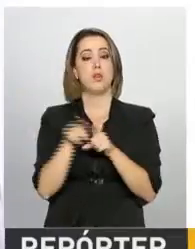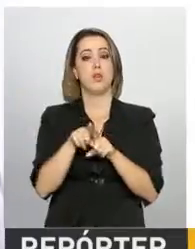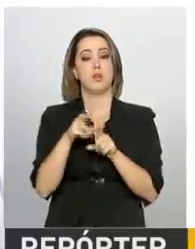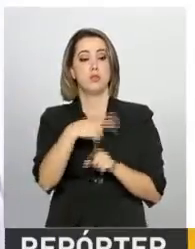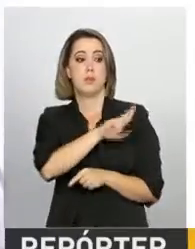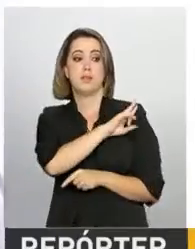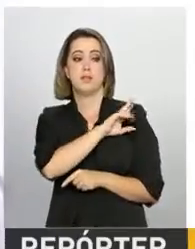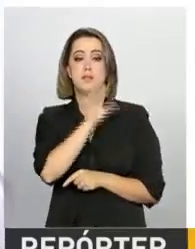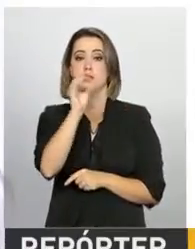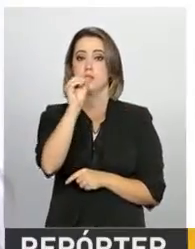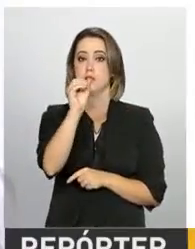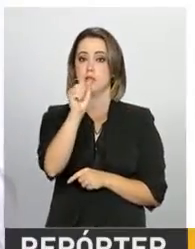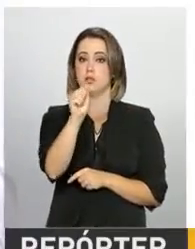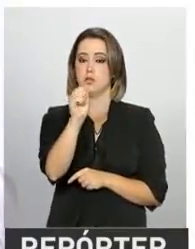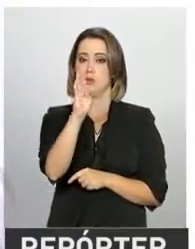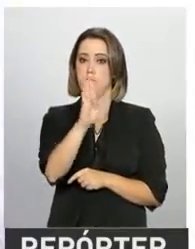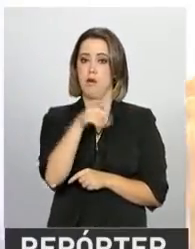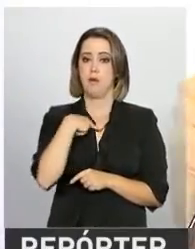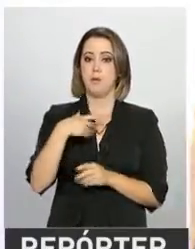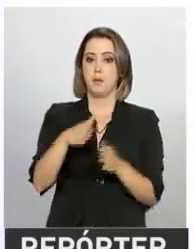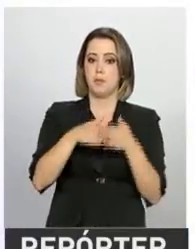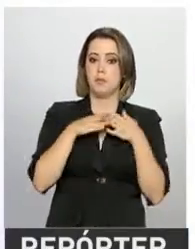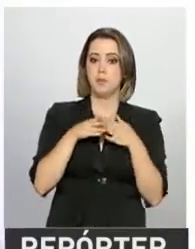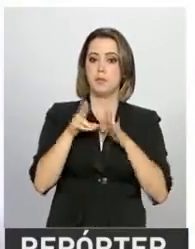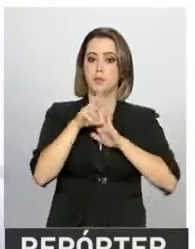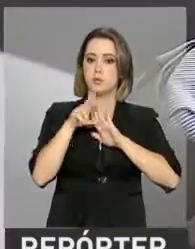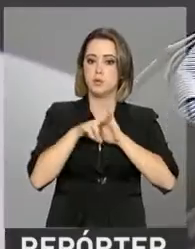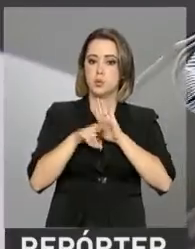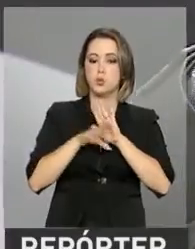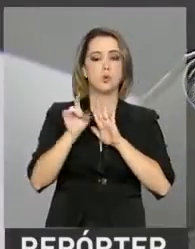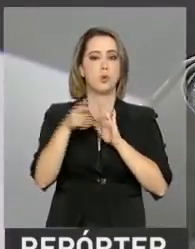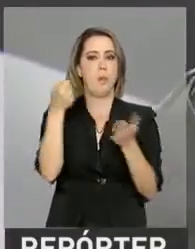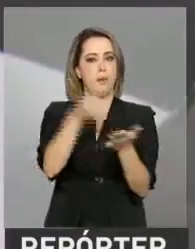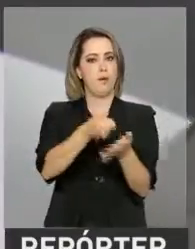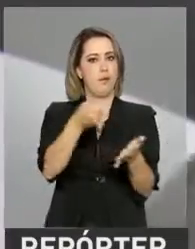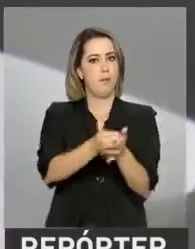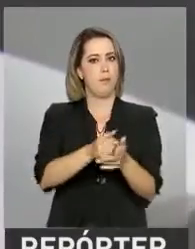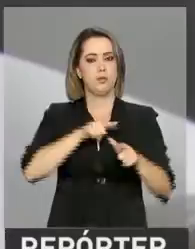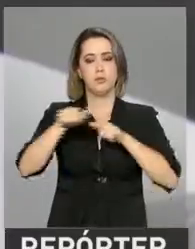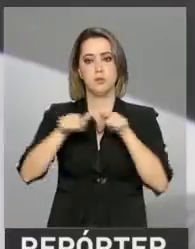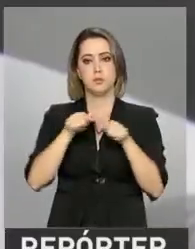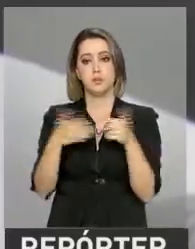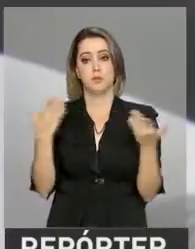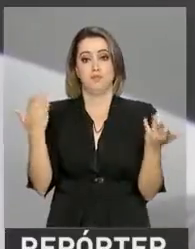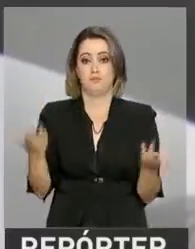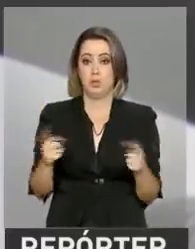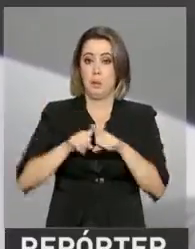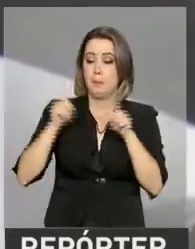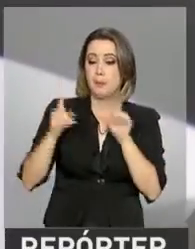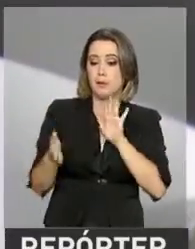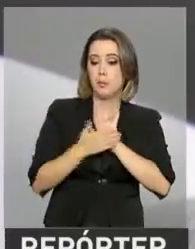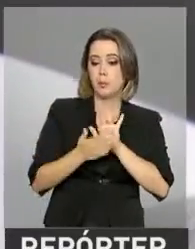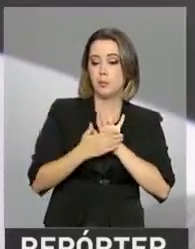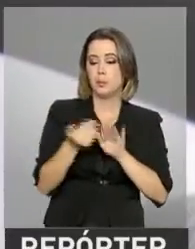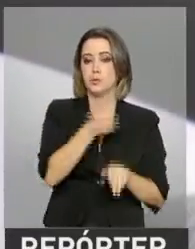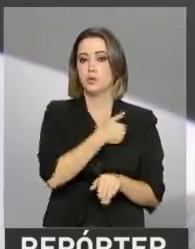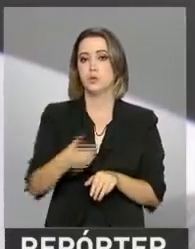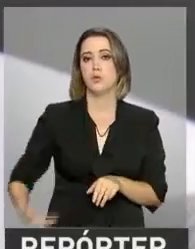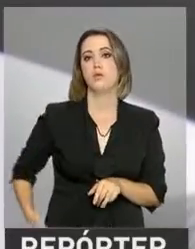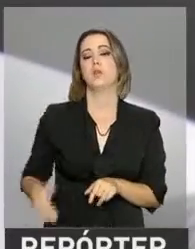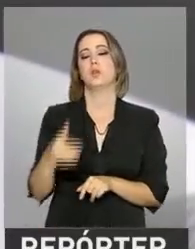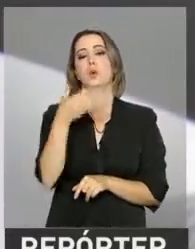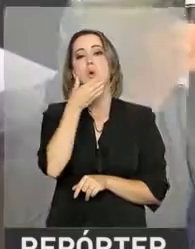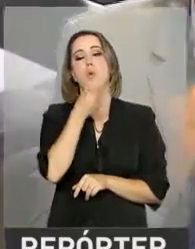que leve em conta apenas o tempo de contribuição do trabalhador na proposta encaminhada pelo governo homem com 50 anos de idade